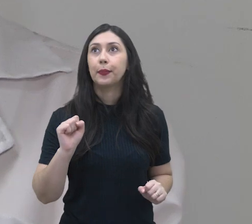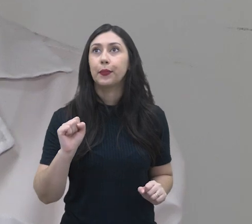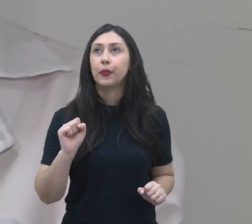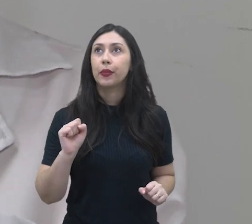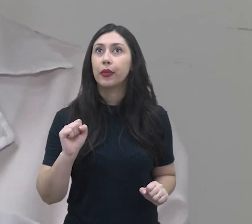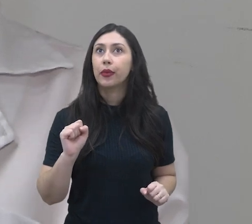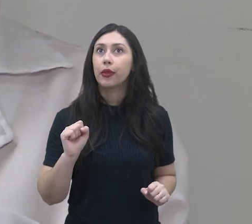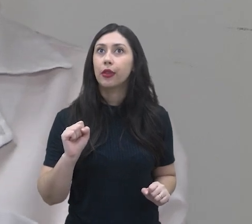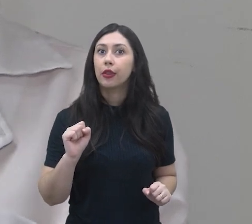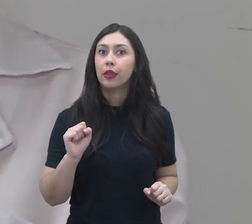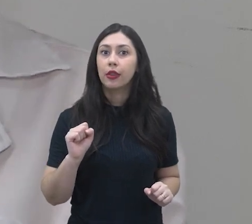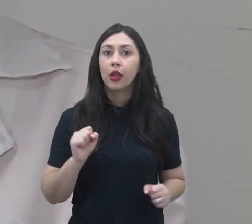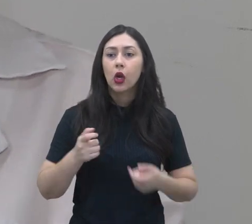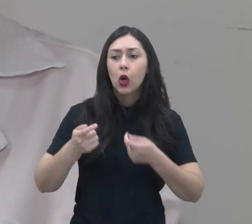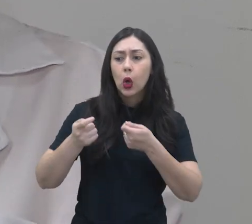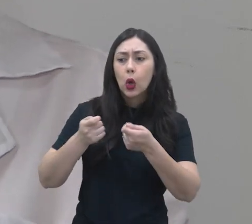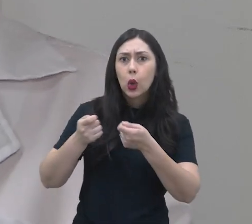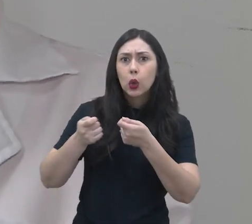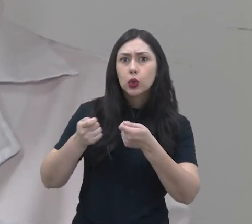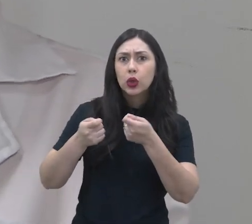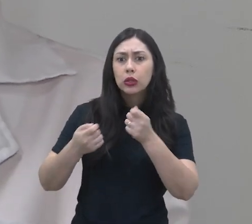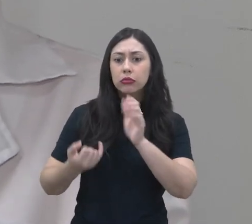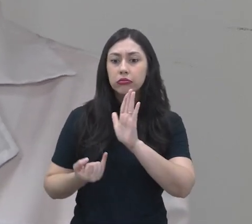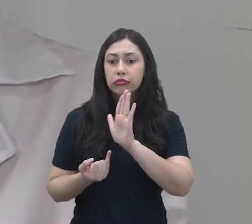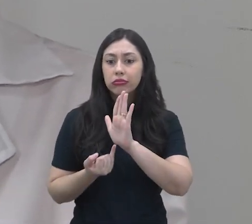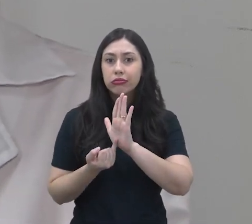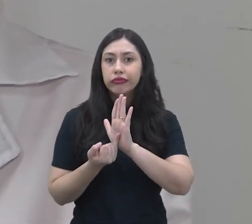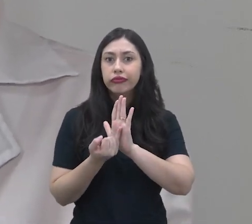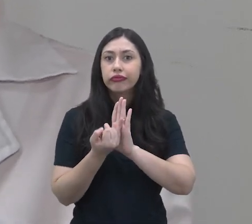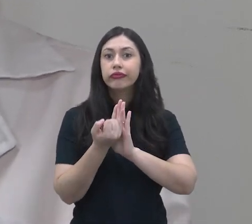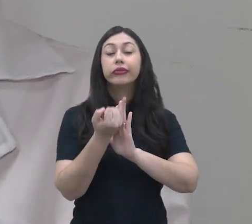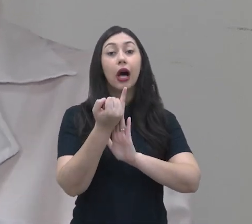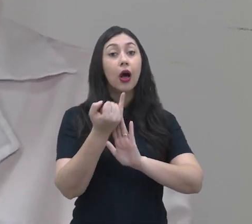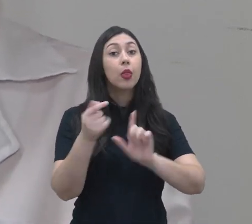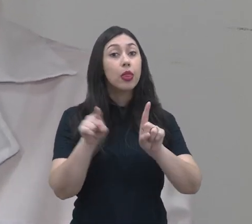melhora a questão até do próprio controle inflacionário,